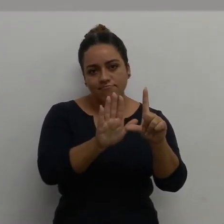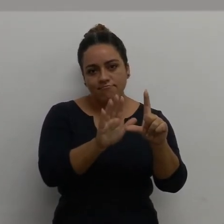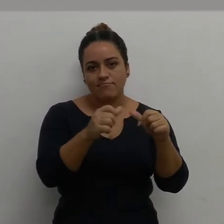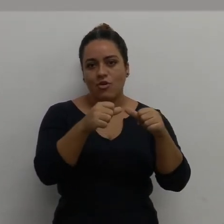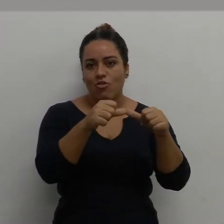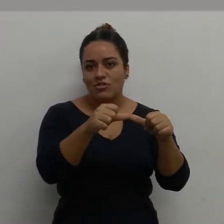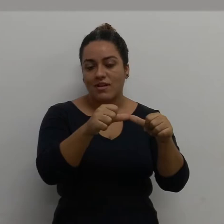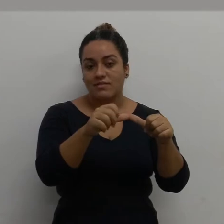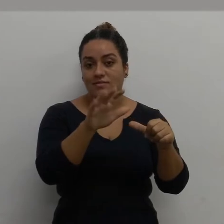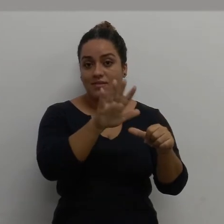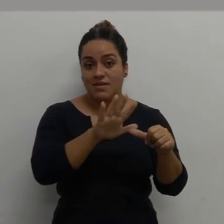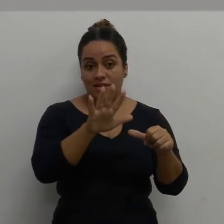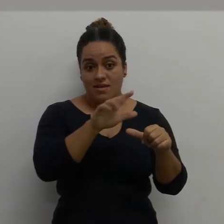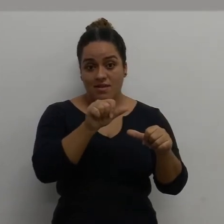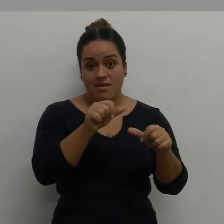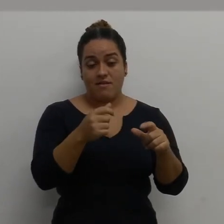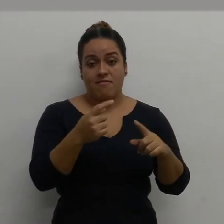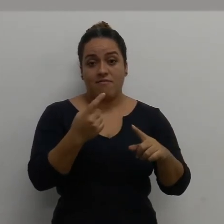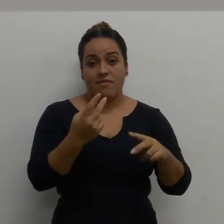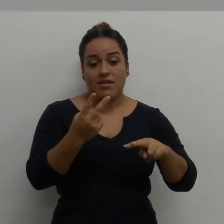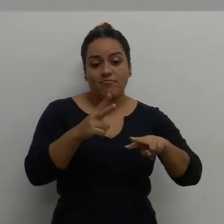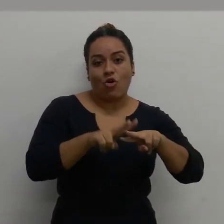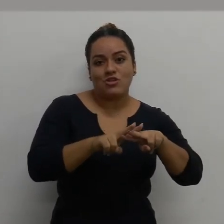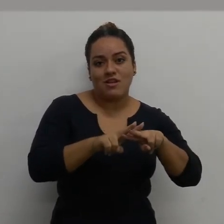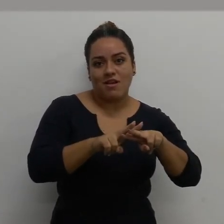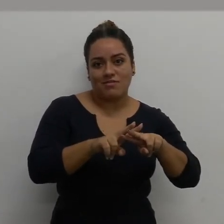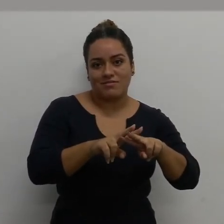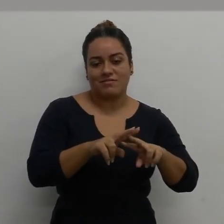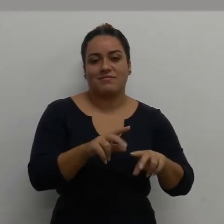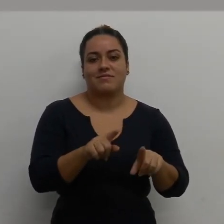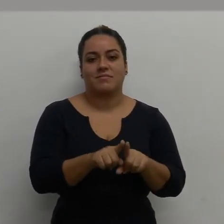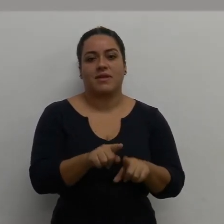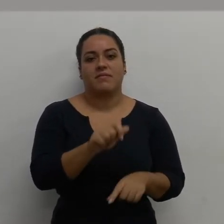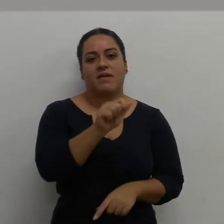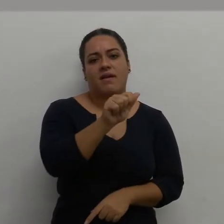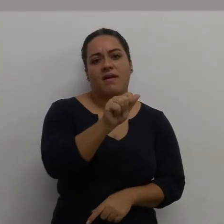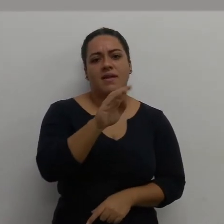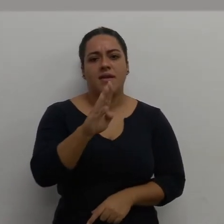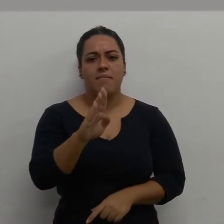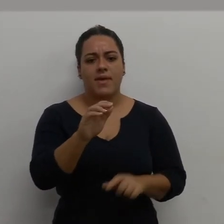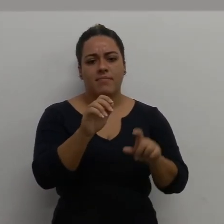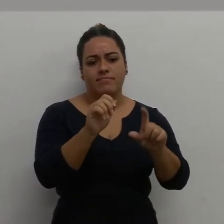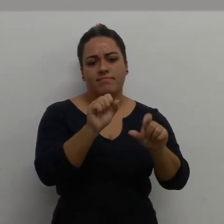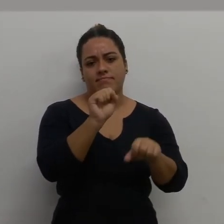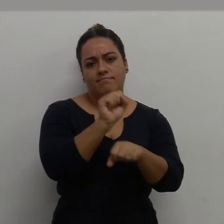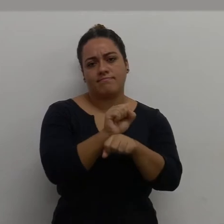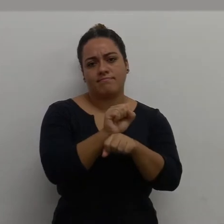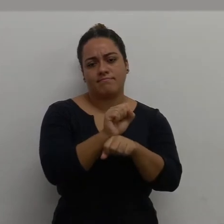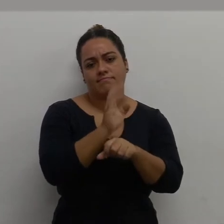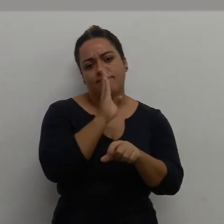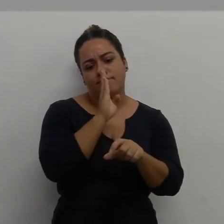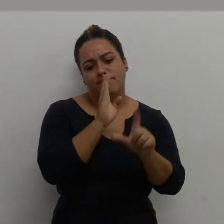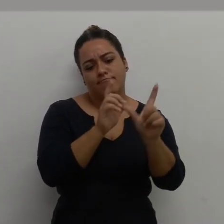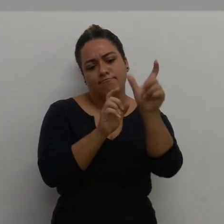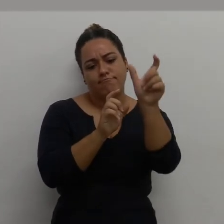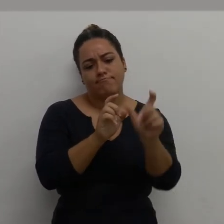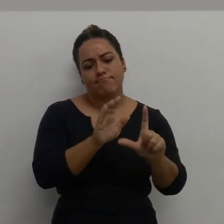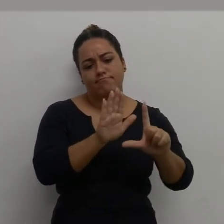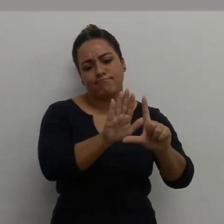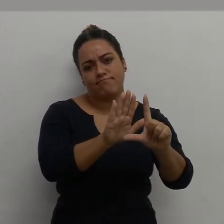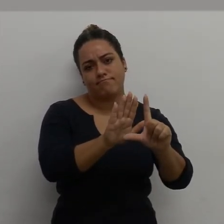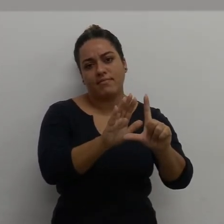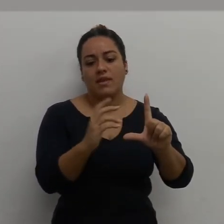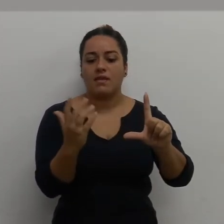esquerda, e essas células, essas duas colunas aqui, no caso a e a B, elas não vão se mexer caso eu deslocasse